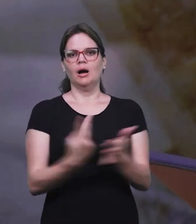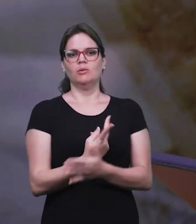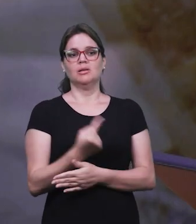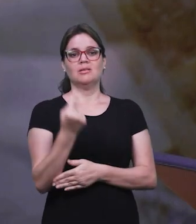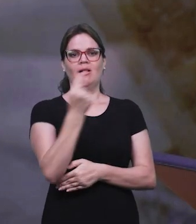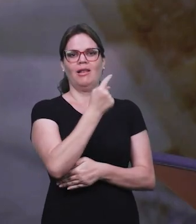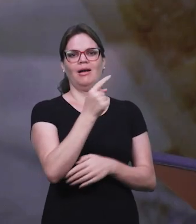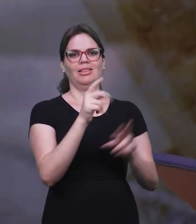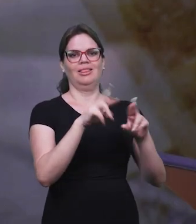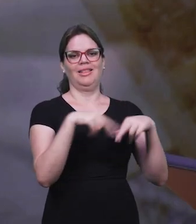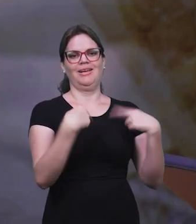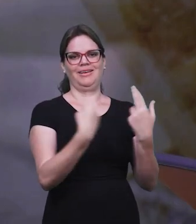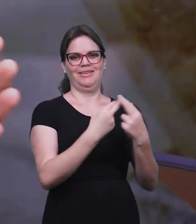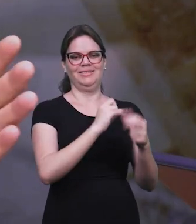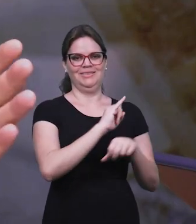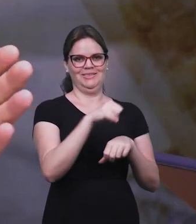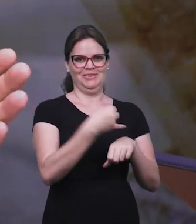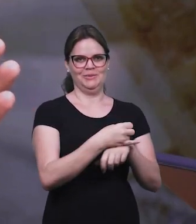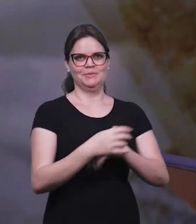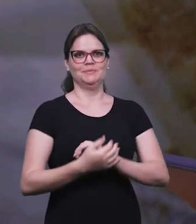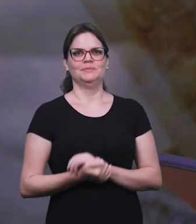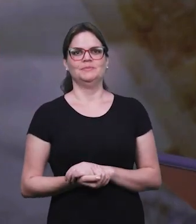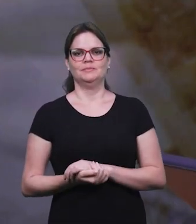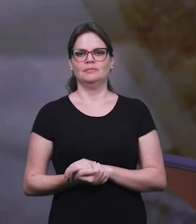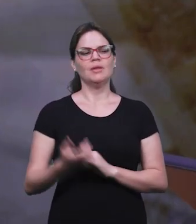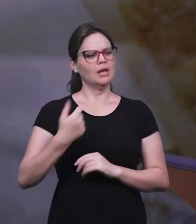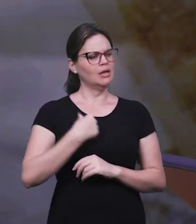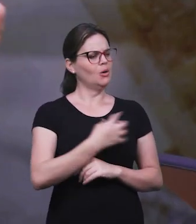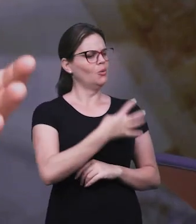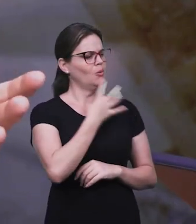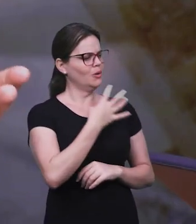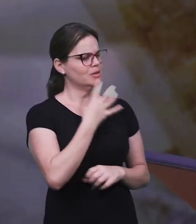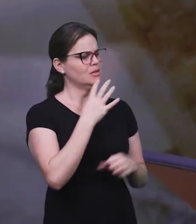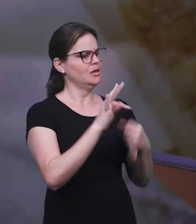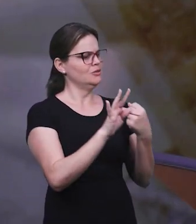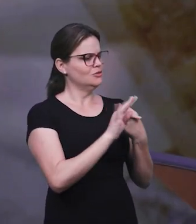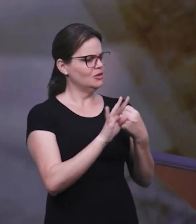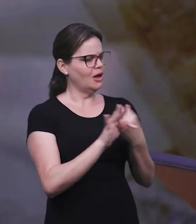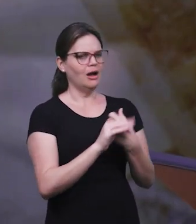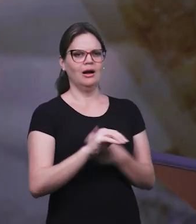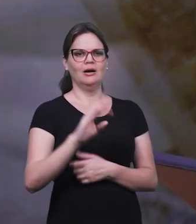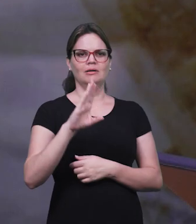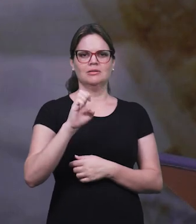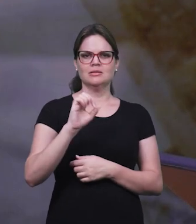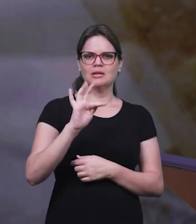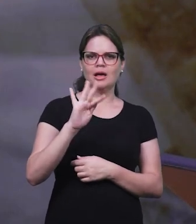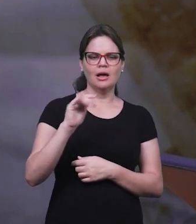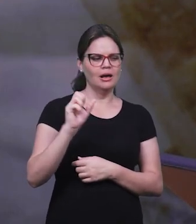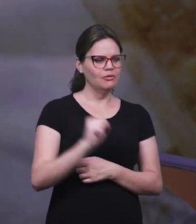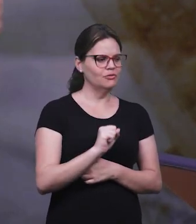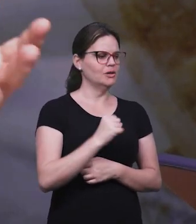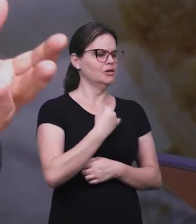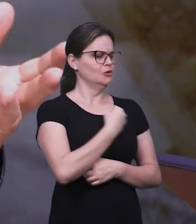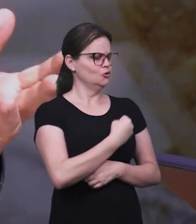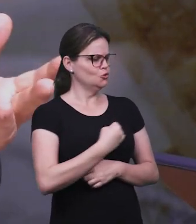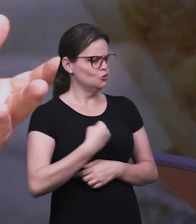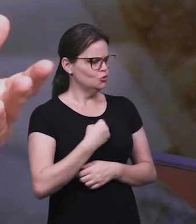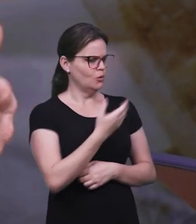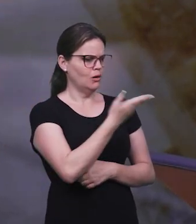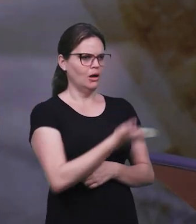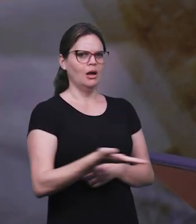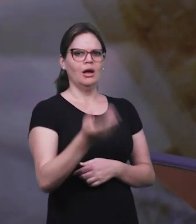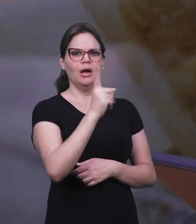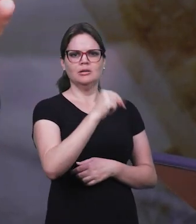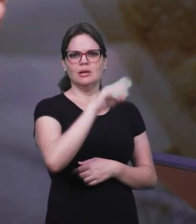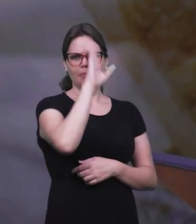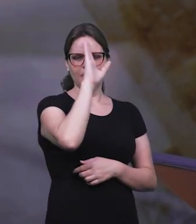no concílio. Ele diz assim, e conhecendo Tiago, Cefas, João, que eram considerados